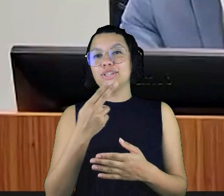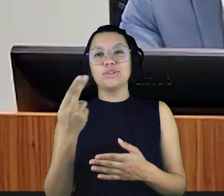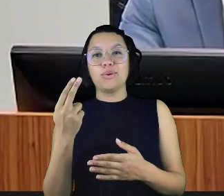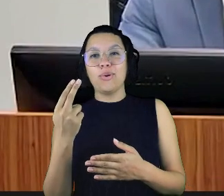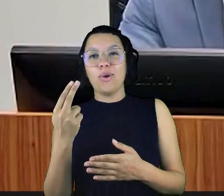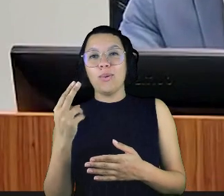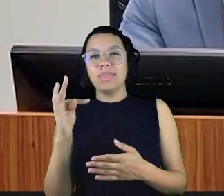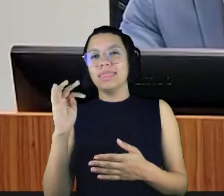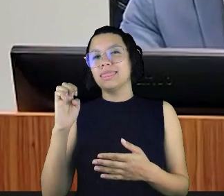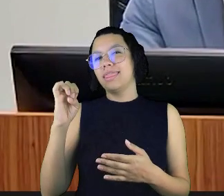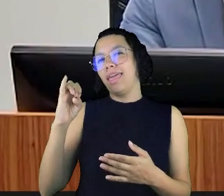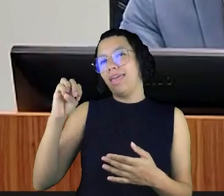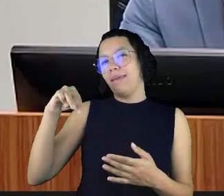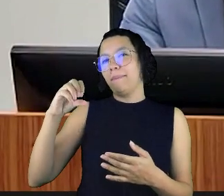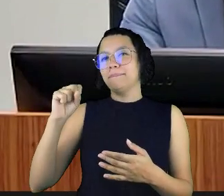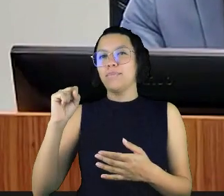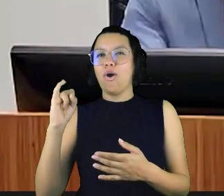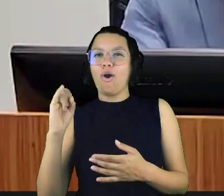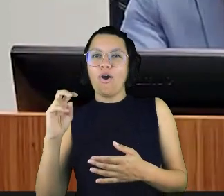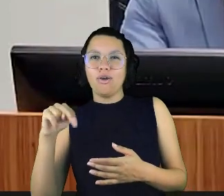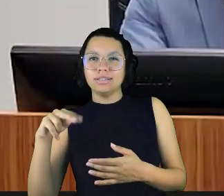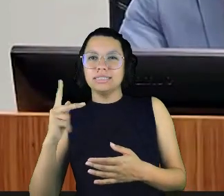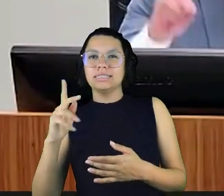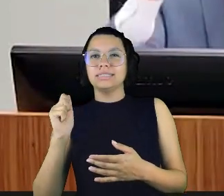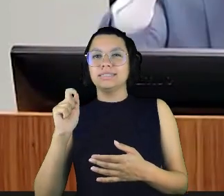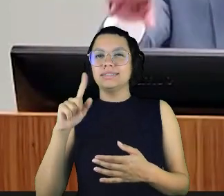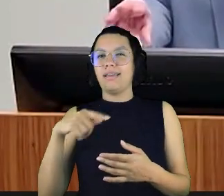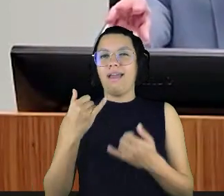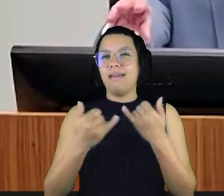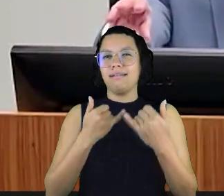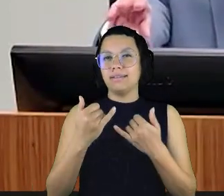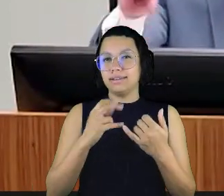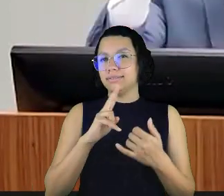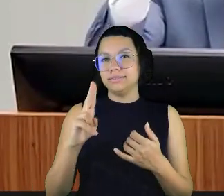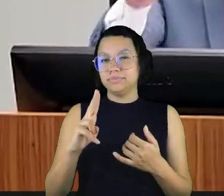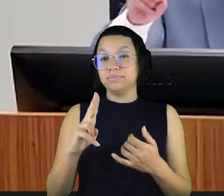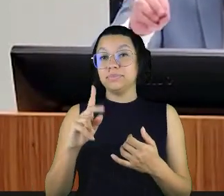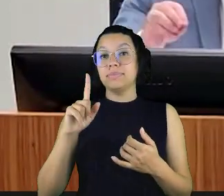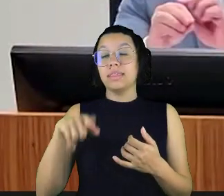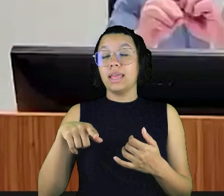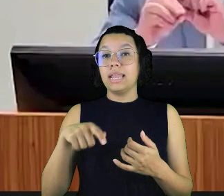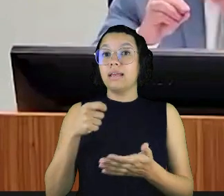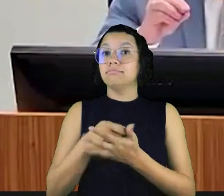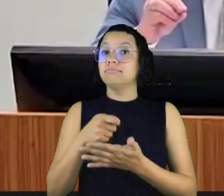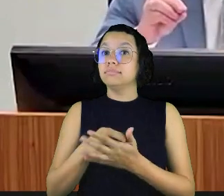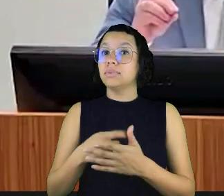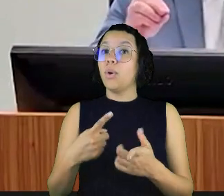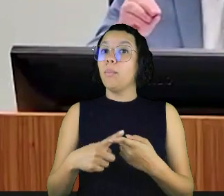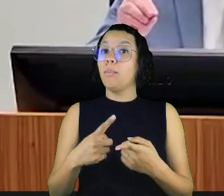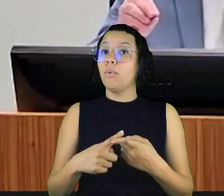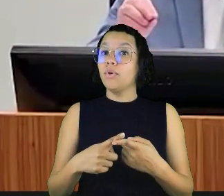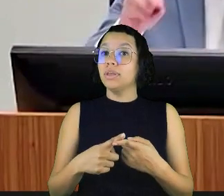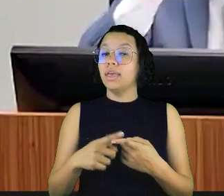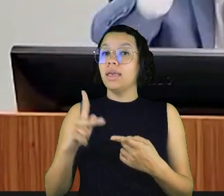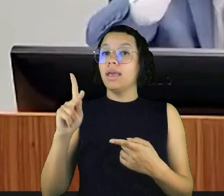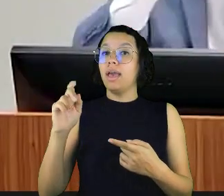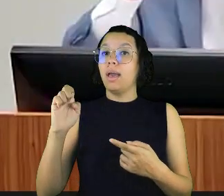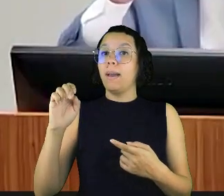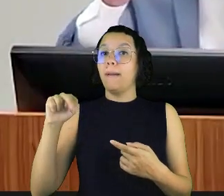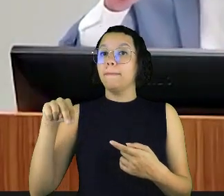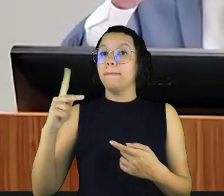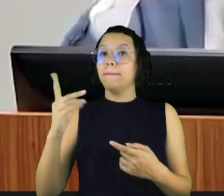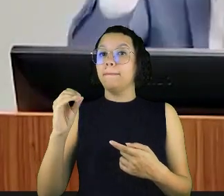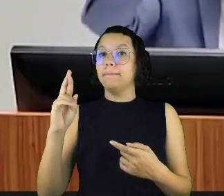imperativo, precisa, porque a penhora de ativos ela é só fotográfica e ela não pode ser fotográfica, ela tem que ser em formato de